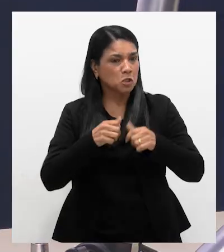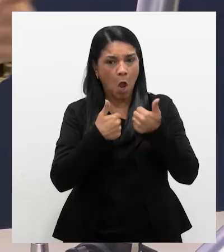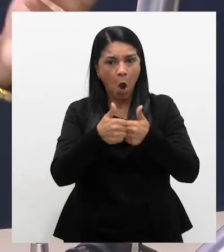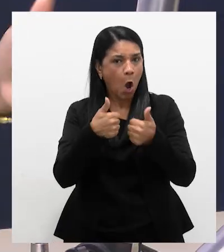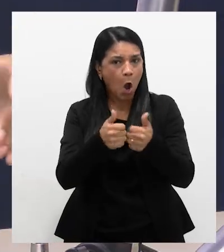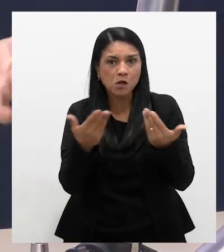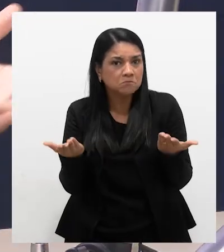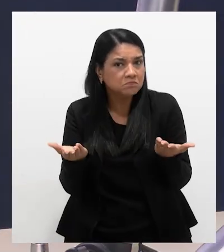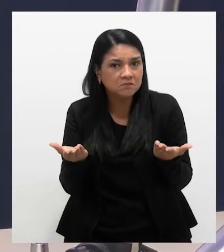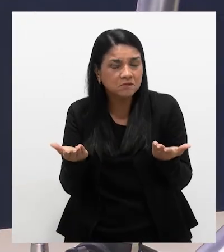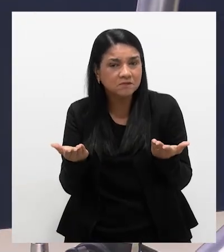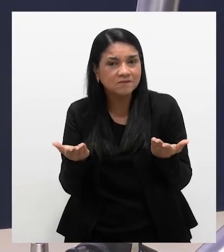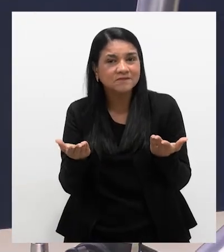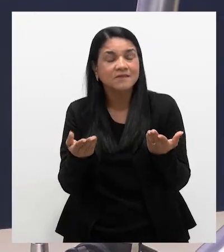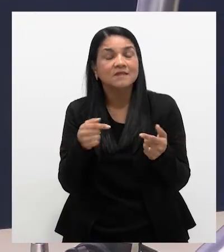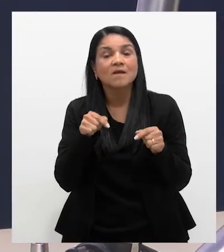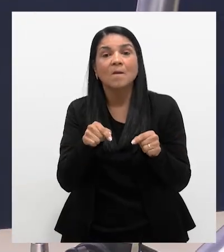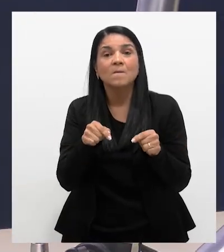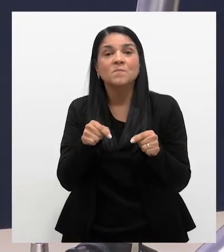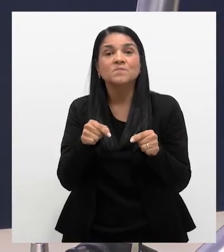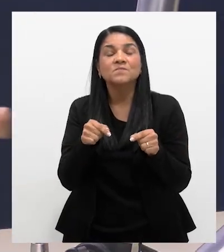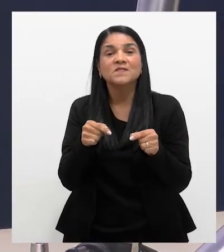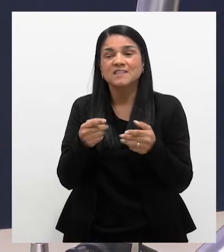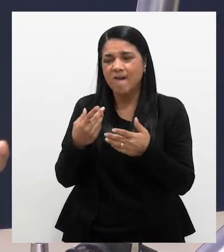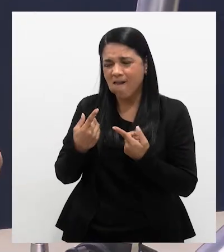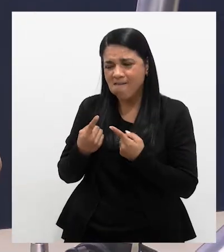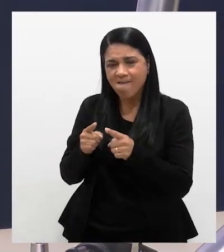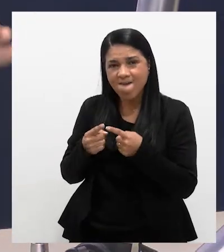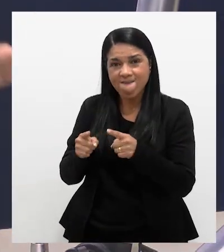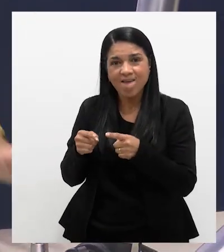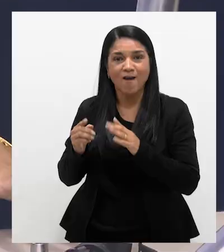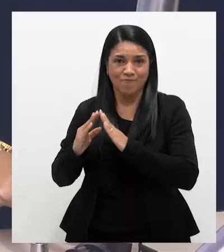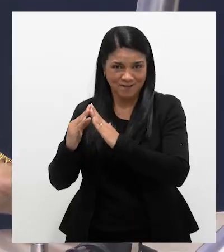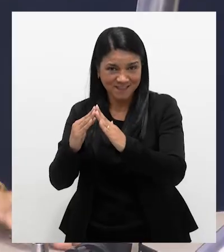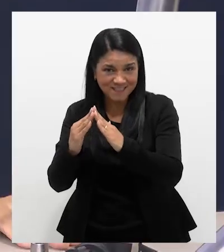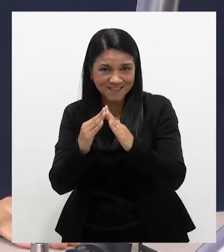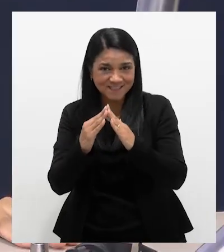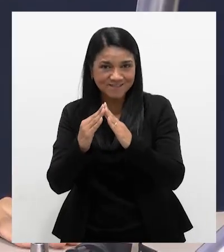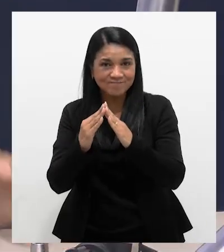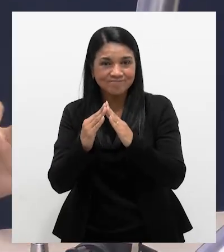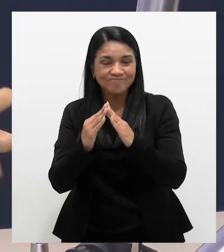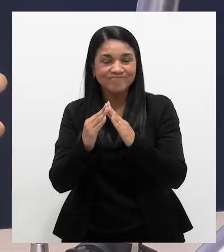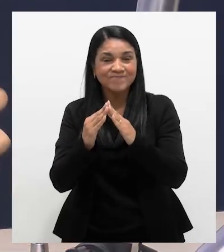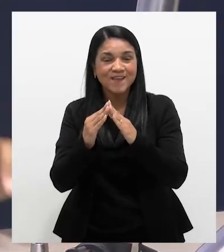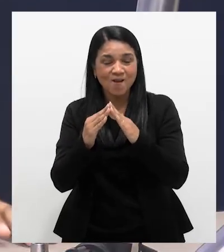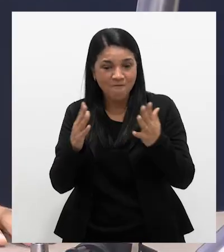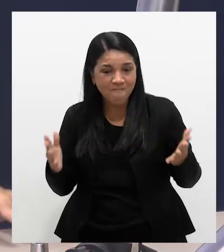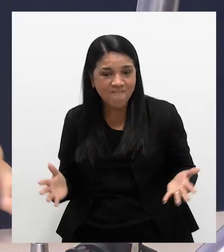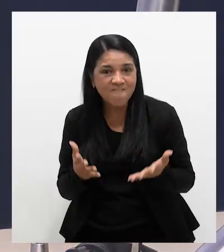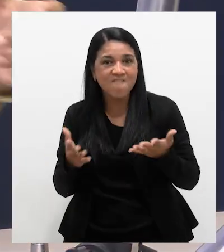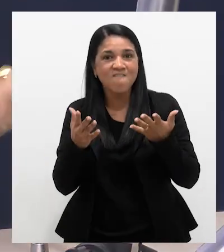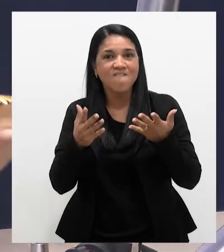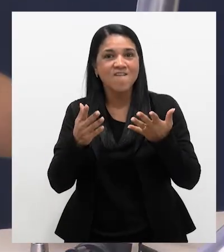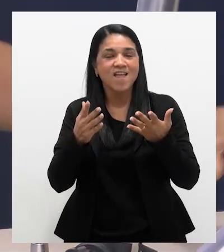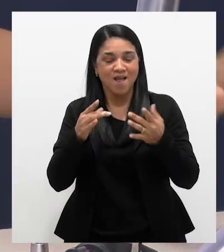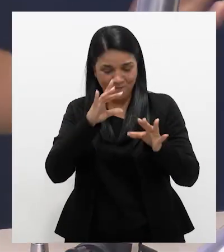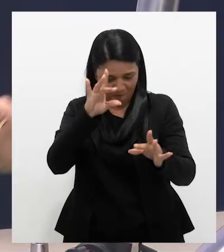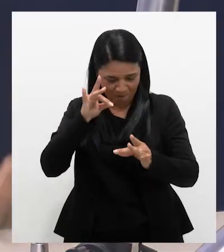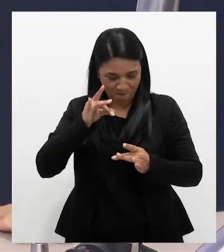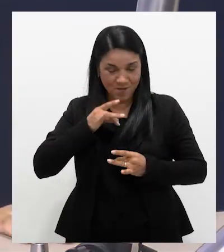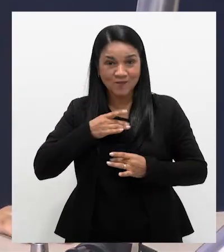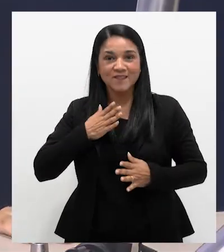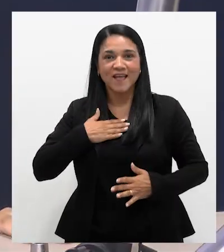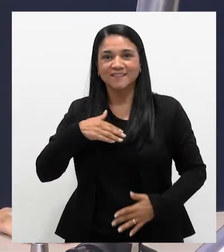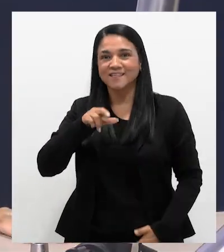ônibus, assim, sabe? Então, essa provocação é basicamente o cerne aqui do personagem Rafael Broco